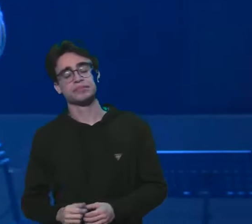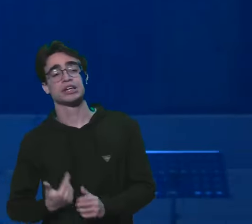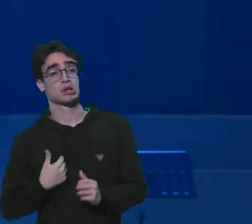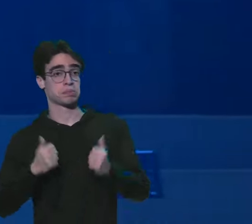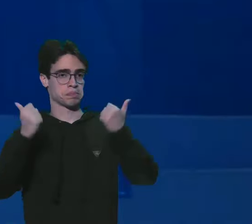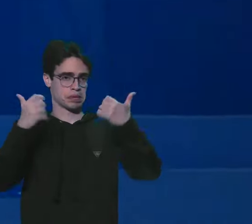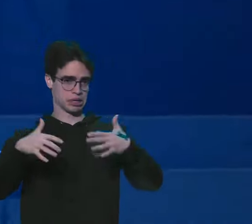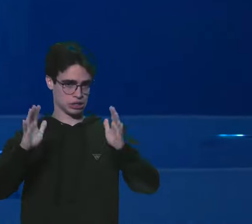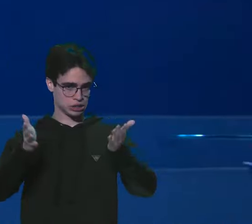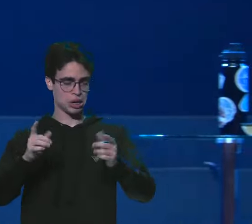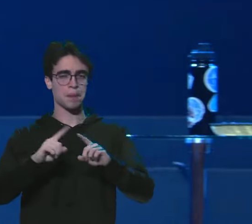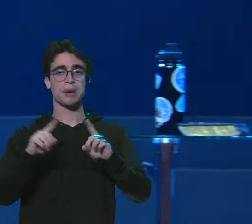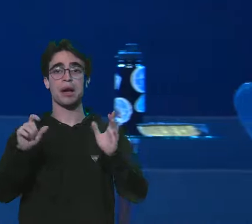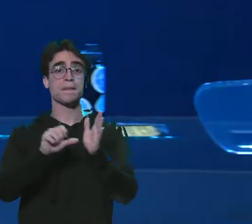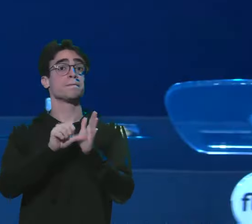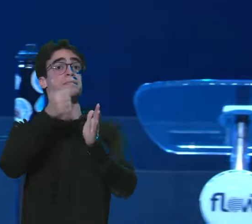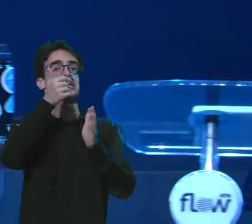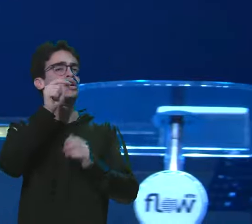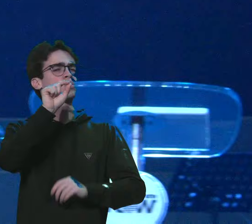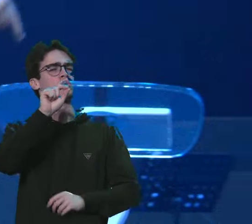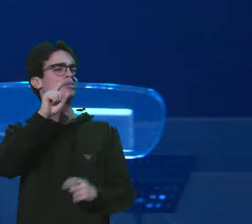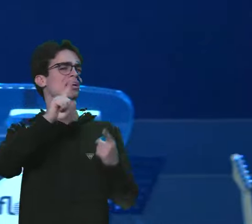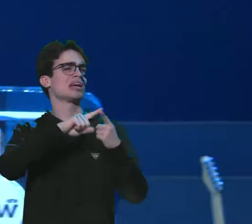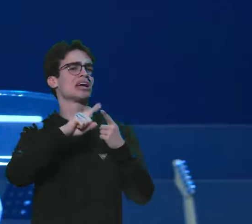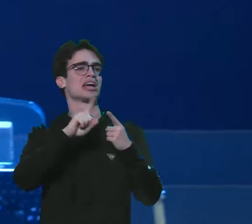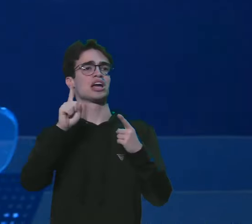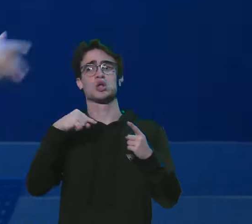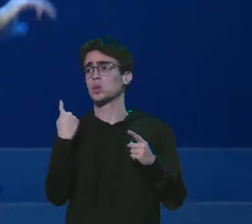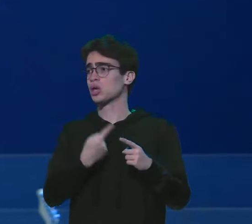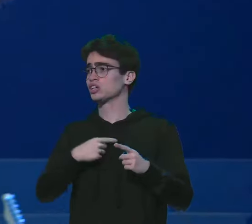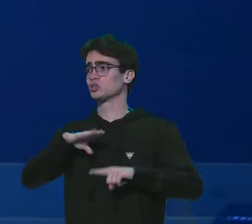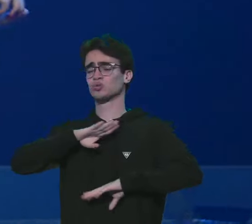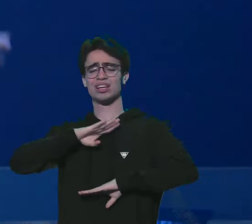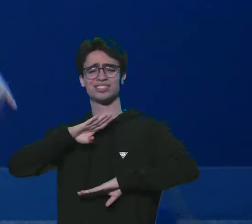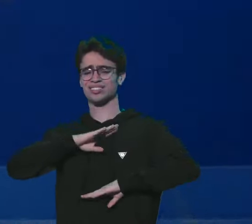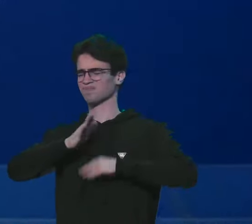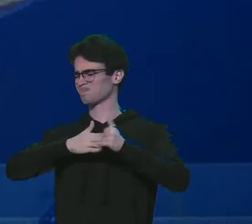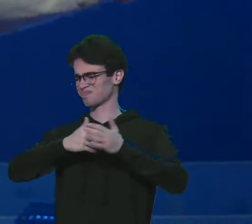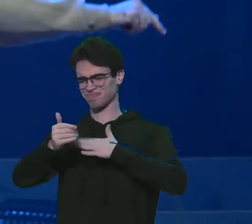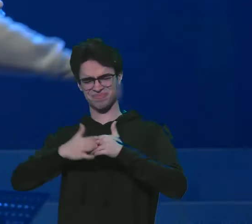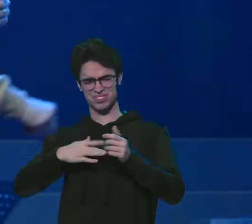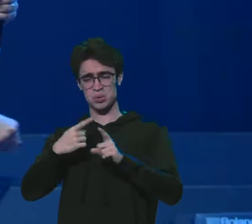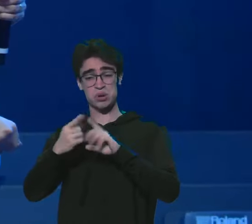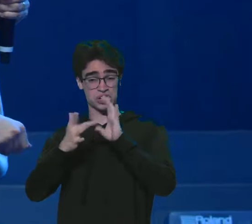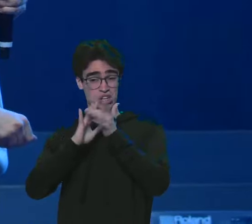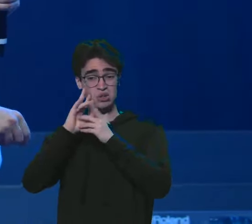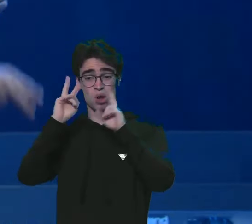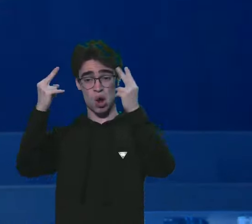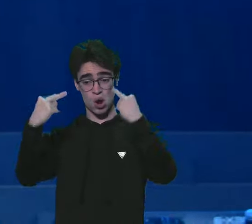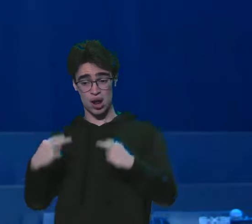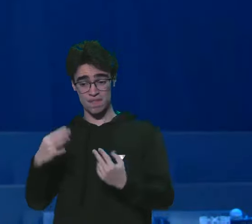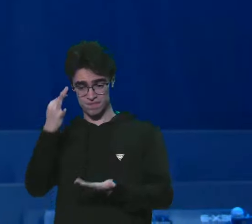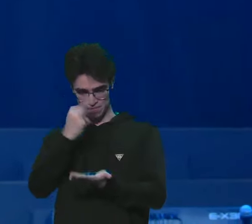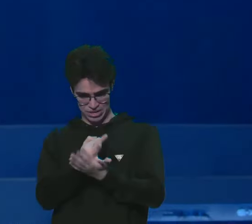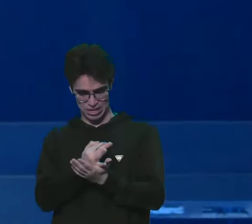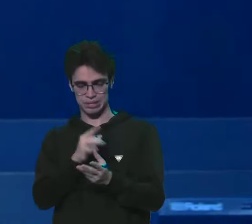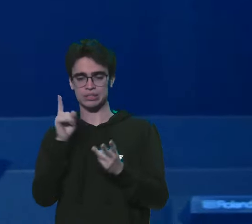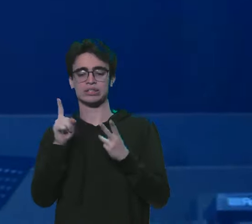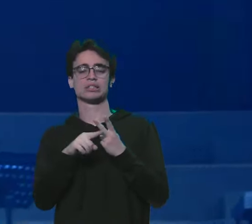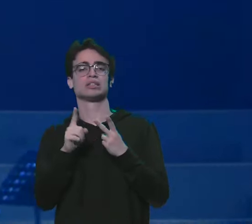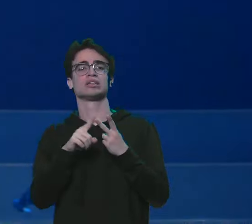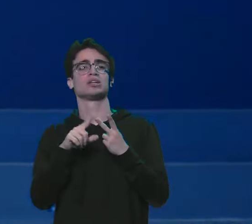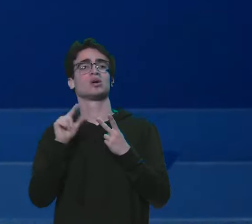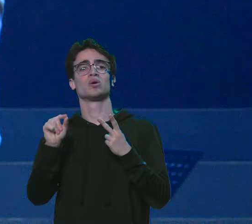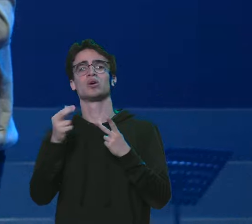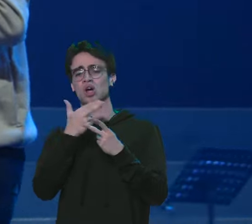a primeira coisa é que não importa as condições que nós chegamos até Jesus. Ele não olha para isso, Ele olha para a nossa fé. A segunda é que tem coisas